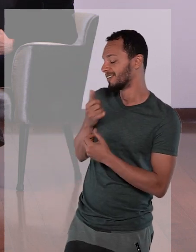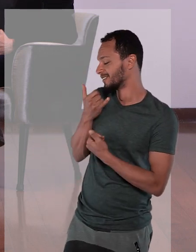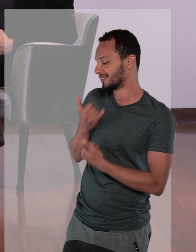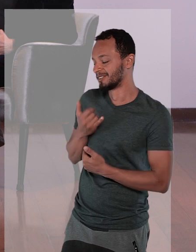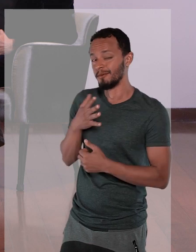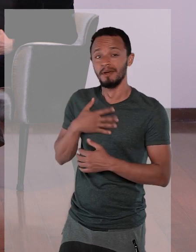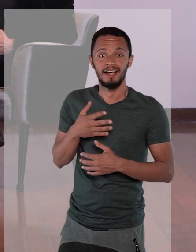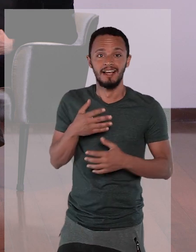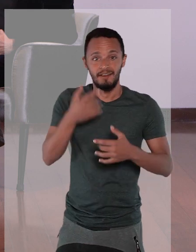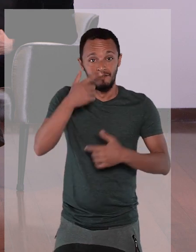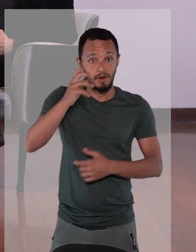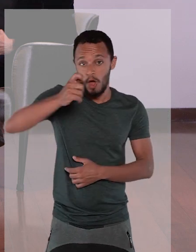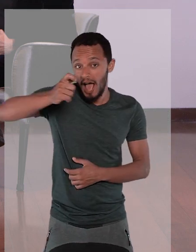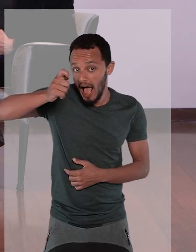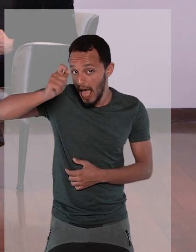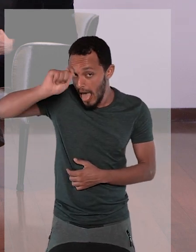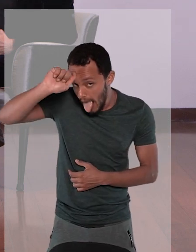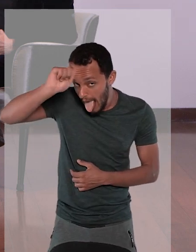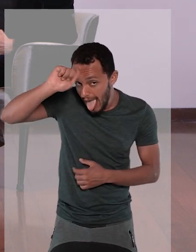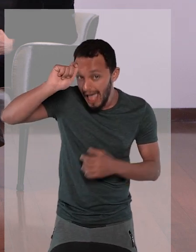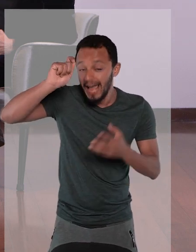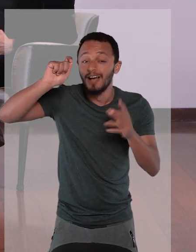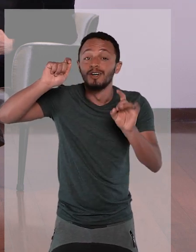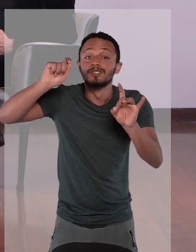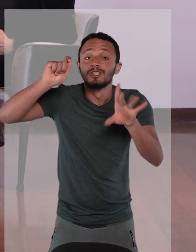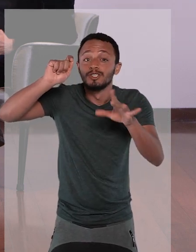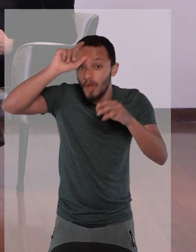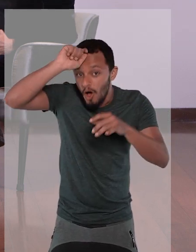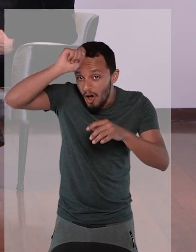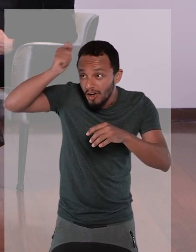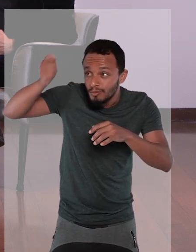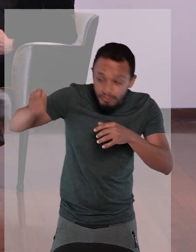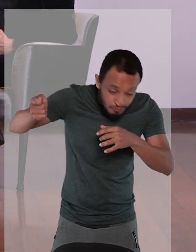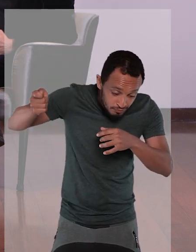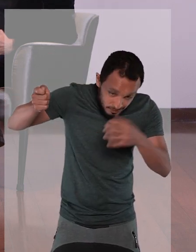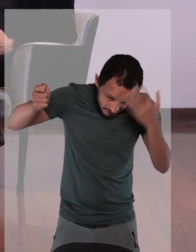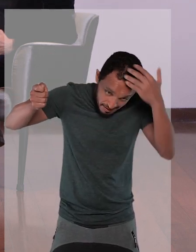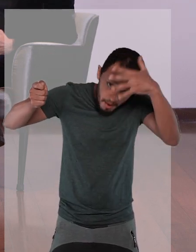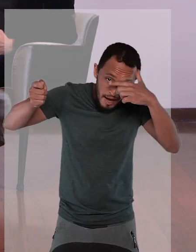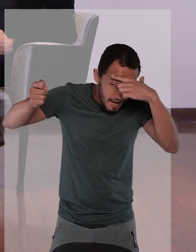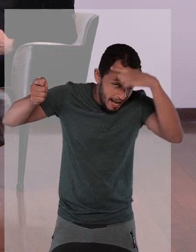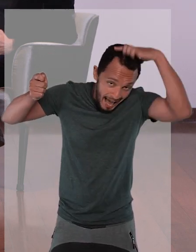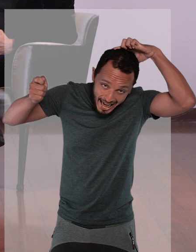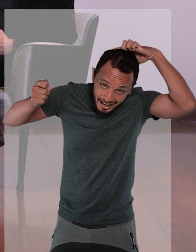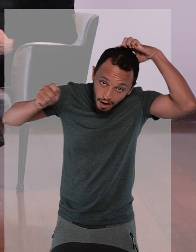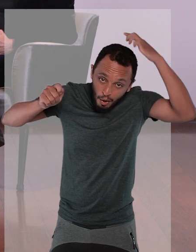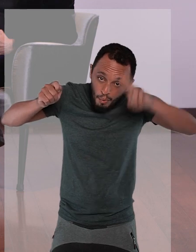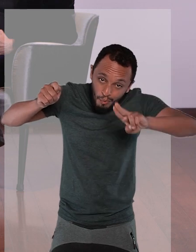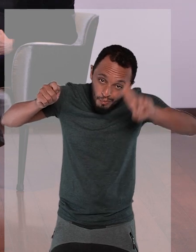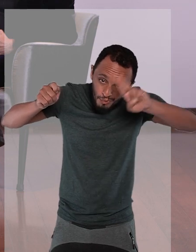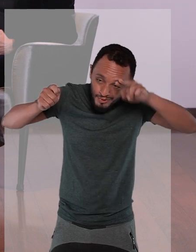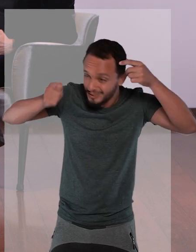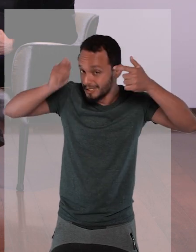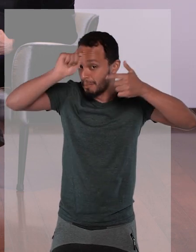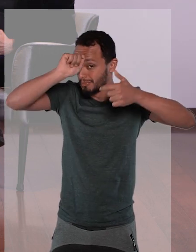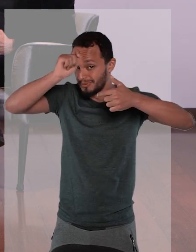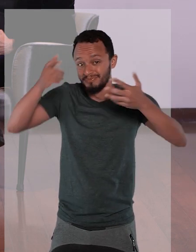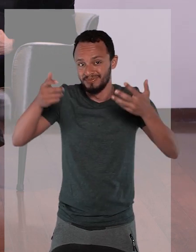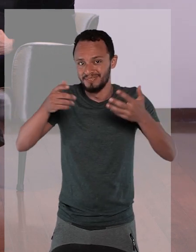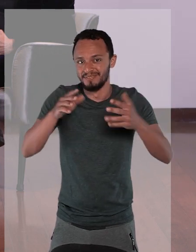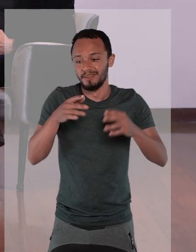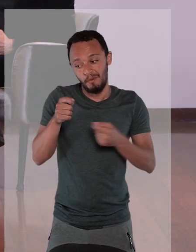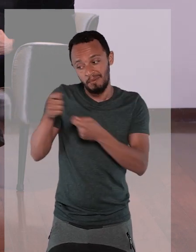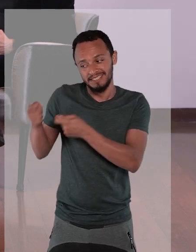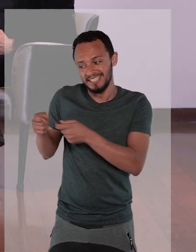só careca deve usar, viu? Acho que eu vou passar para você, viu? Eu também. Bem, boa noite, desculpa. Boa noite, muito